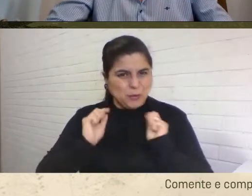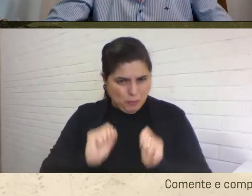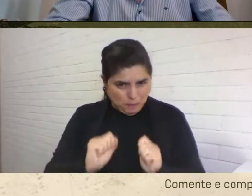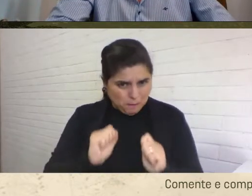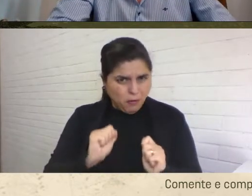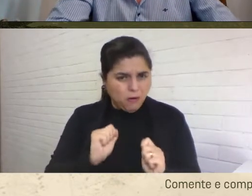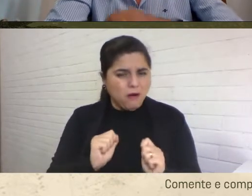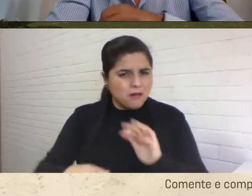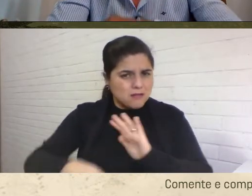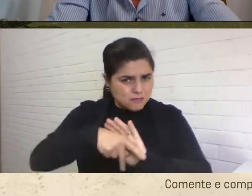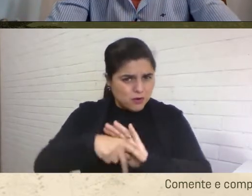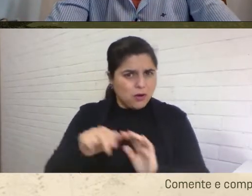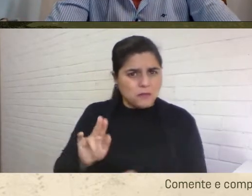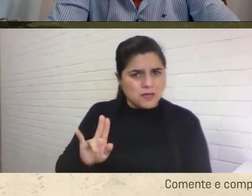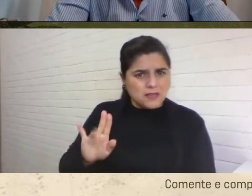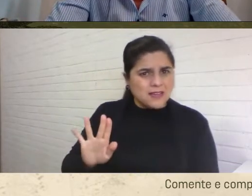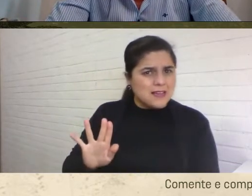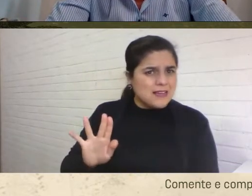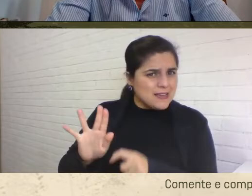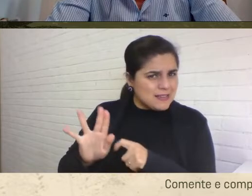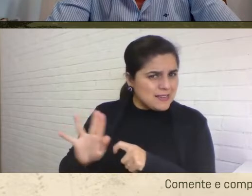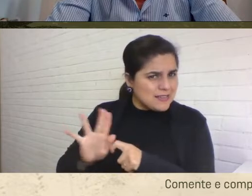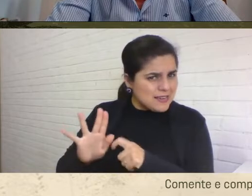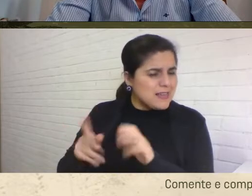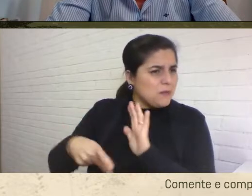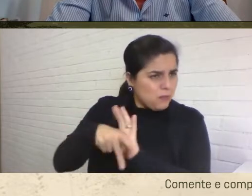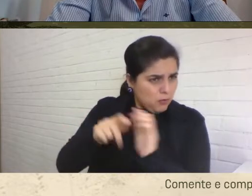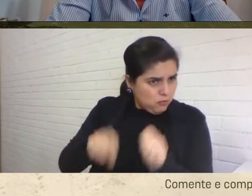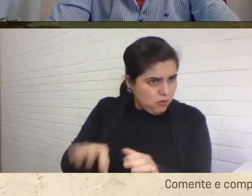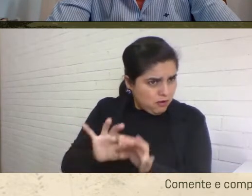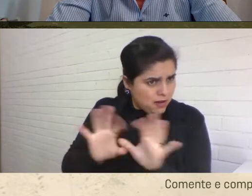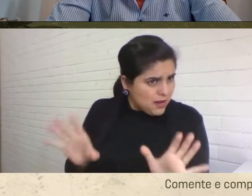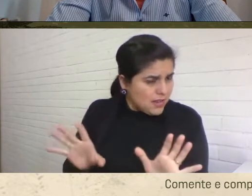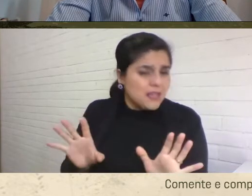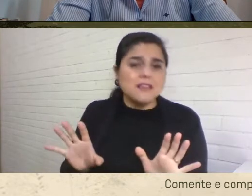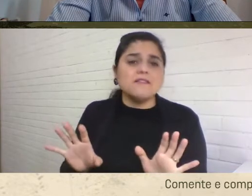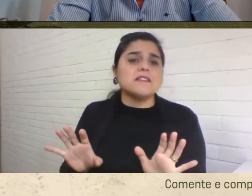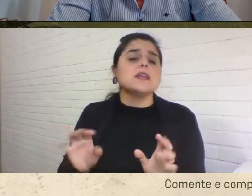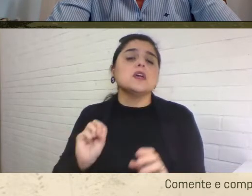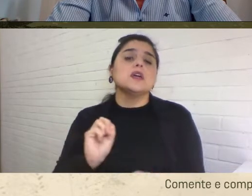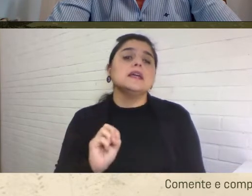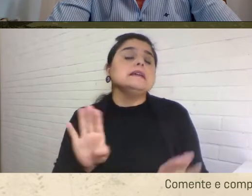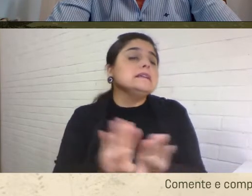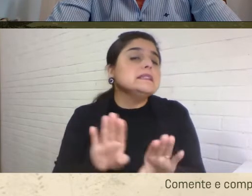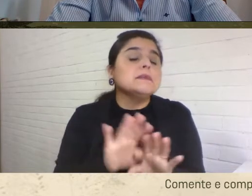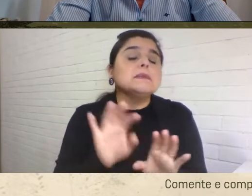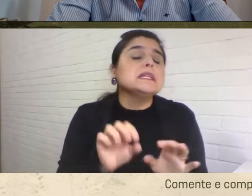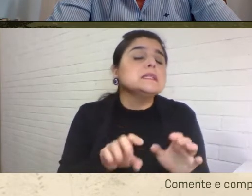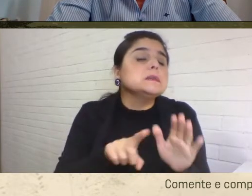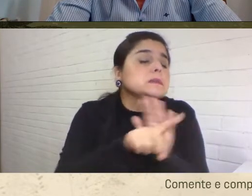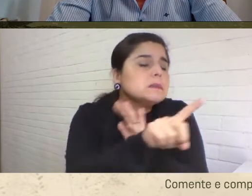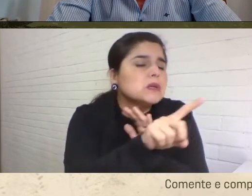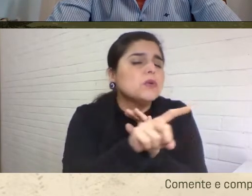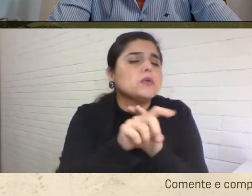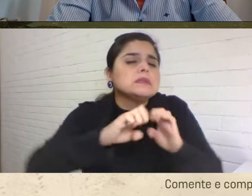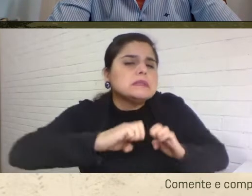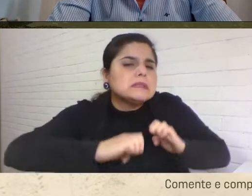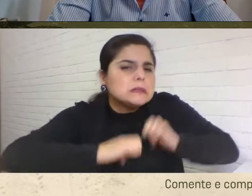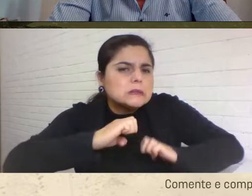da cannabis para os fins que elas queiram? E se também há o plantio industrial, né, para